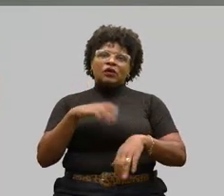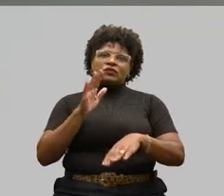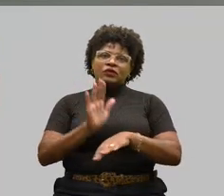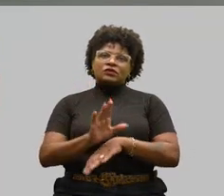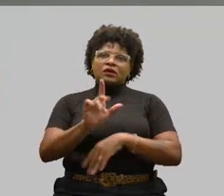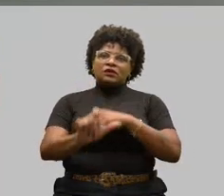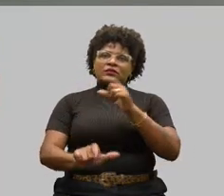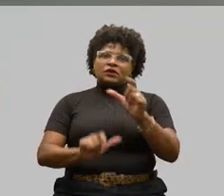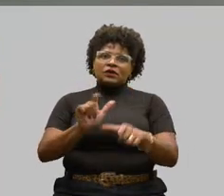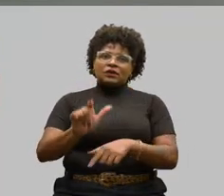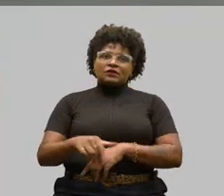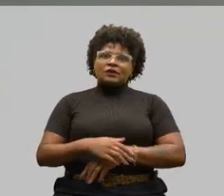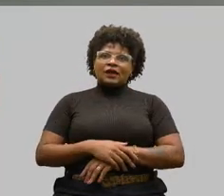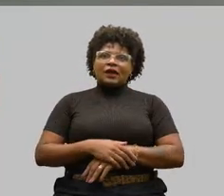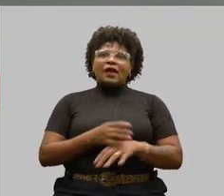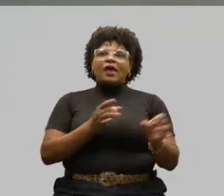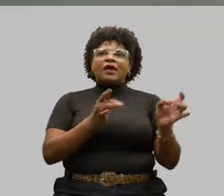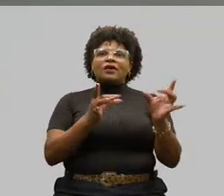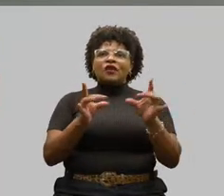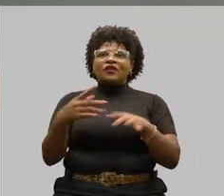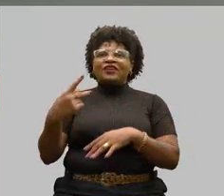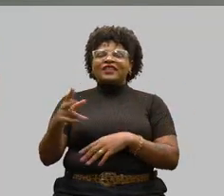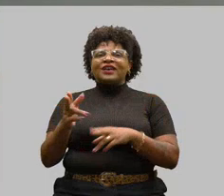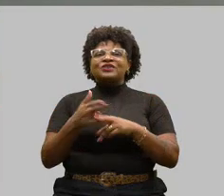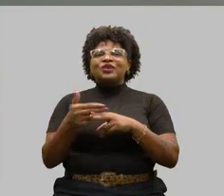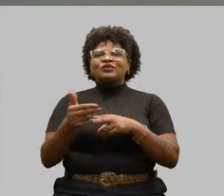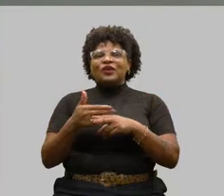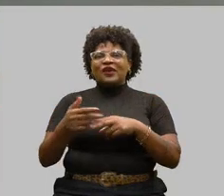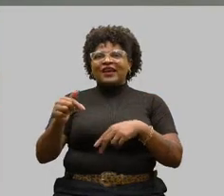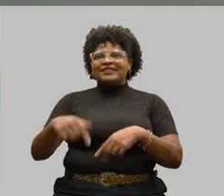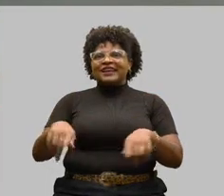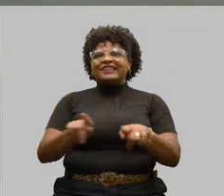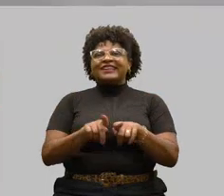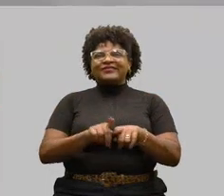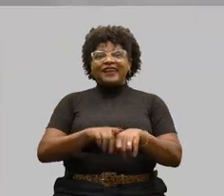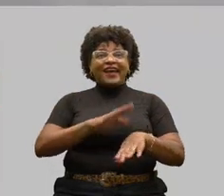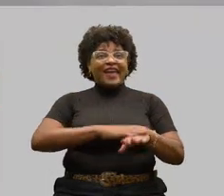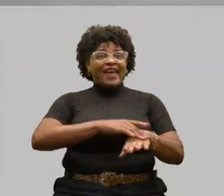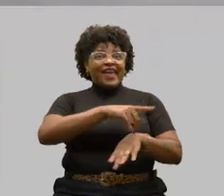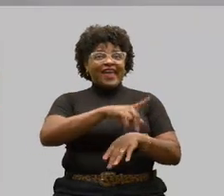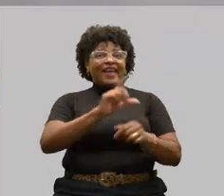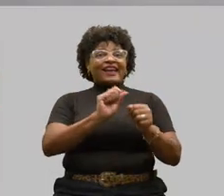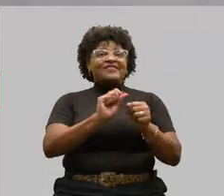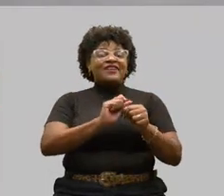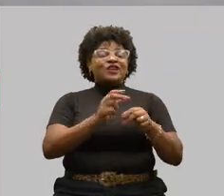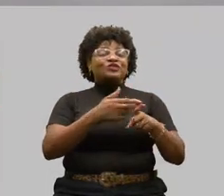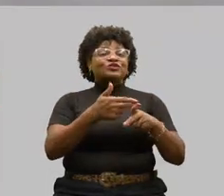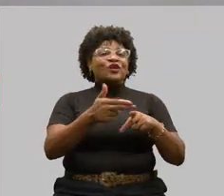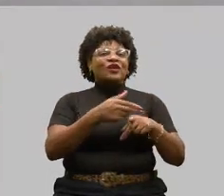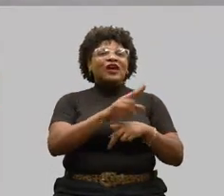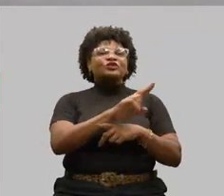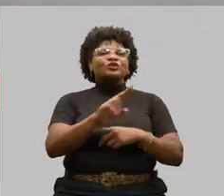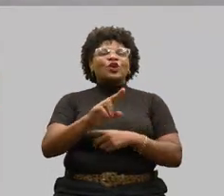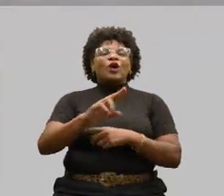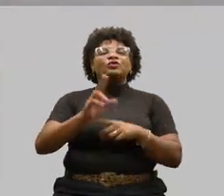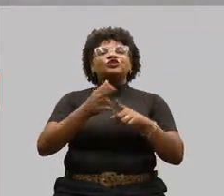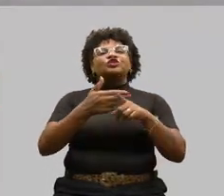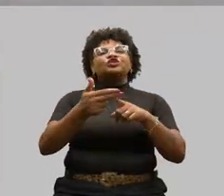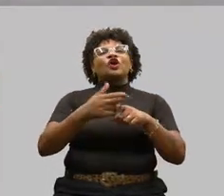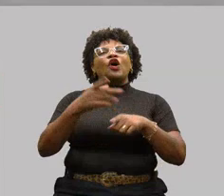vou vender seu chocolate aqui Gabriel Gabriel faz um chocolate chama o chocolate ele faz para interar